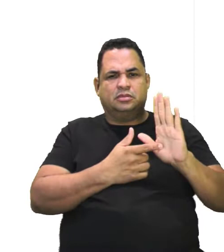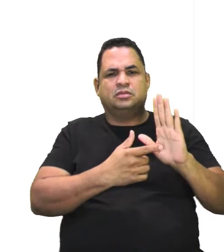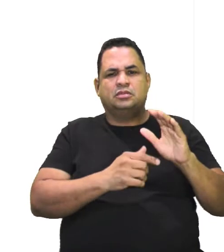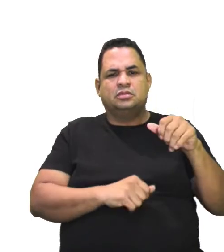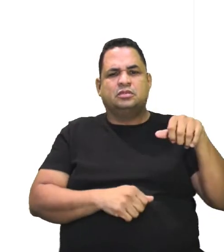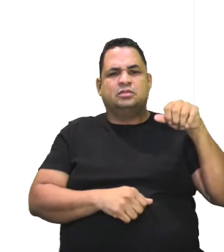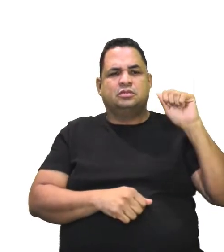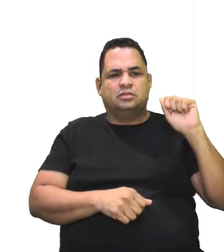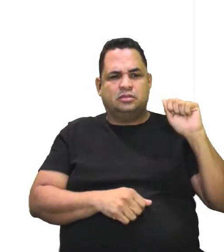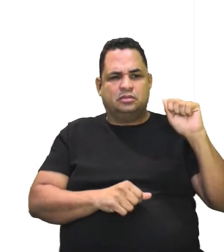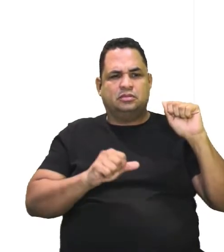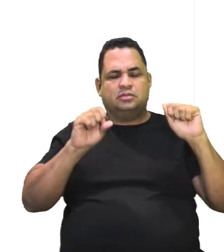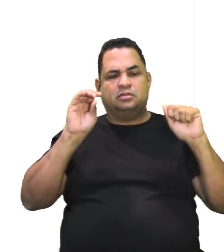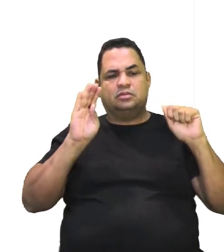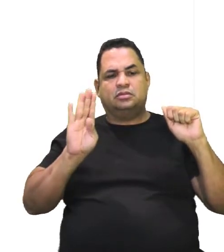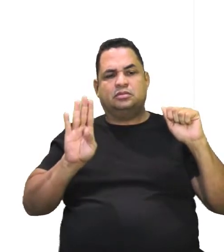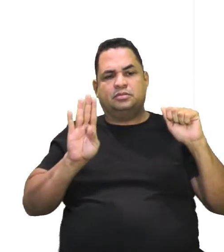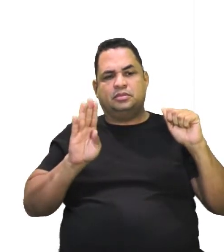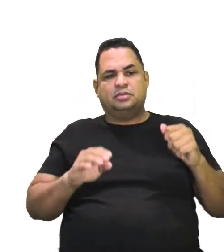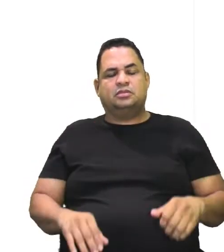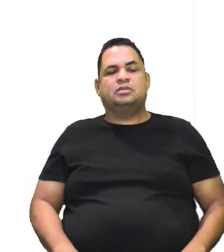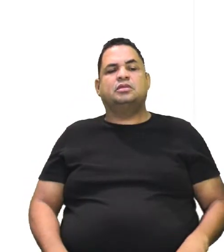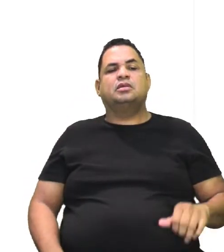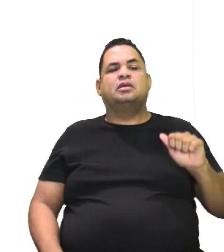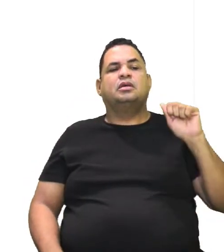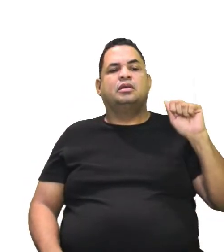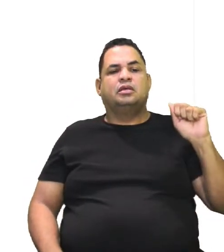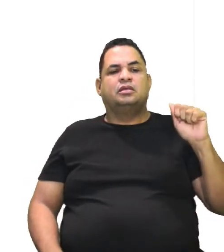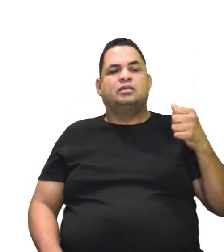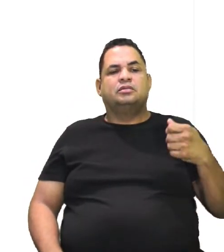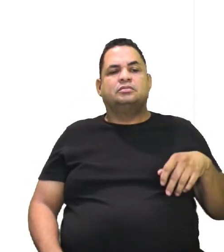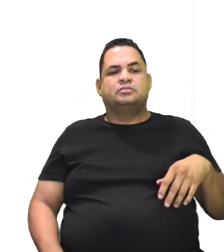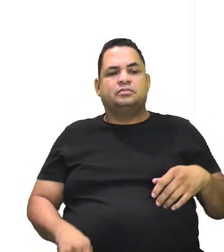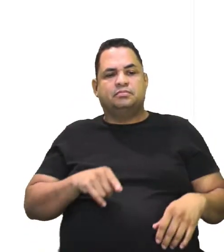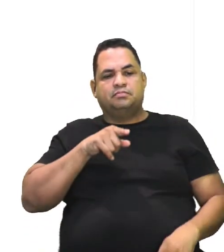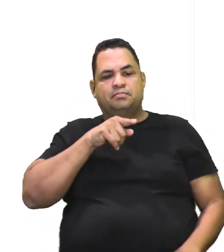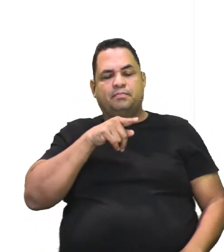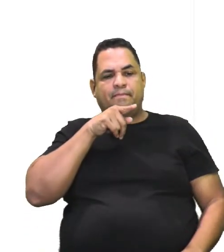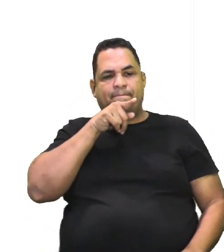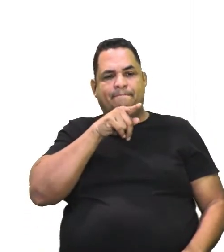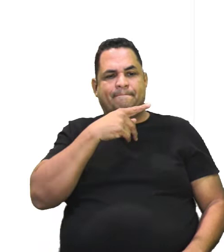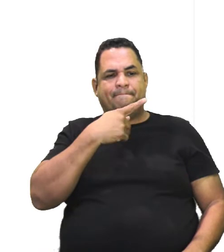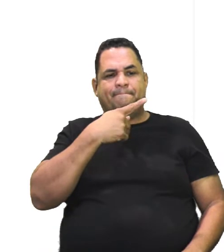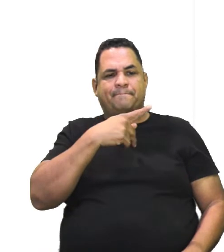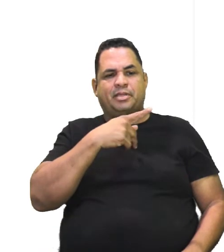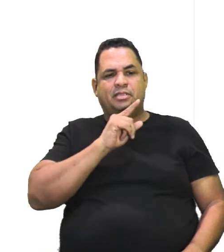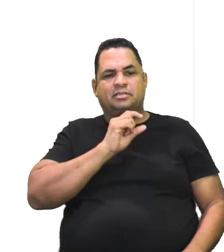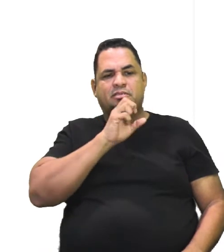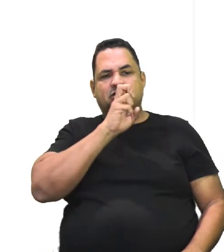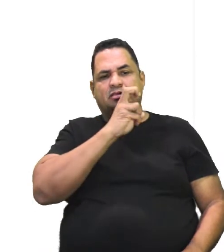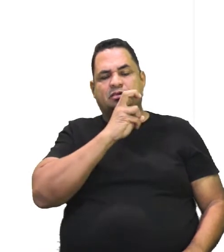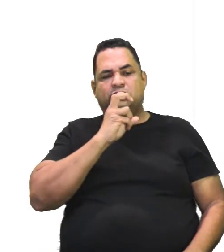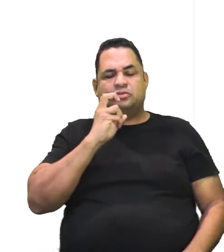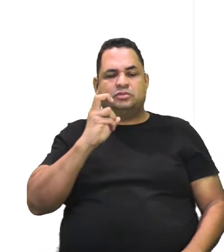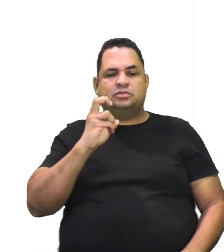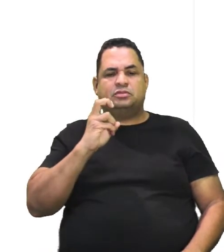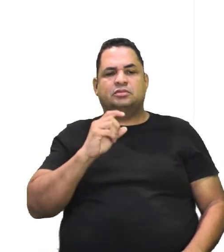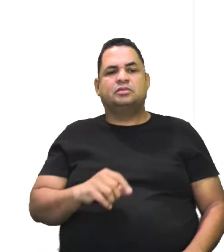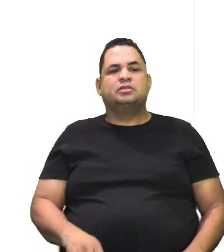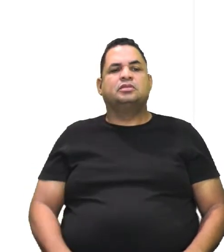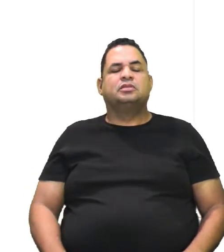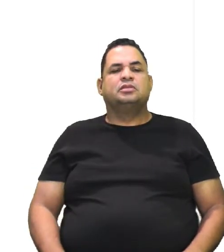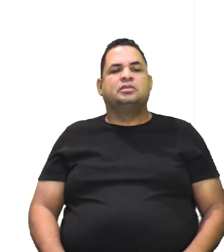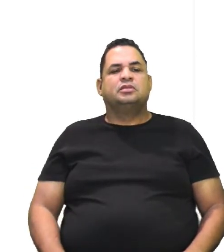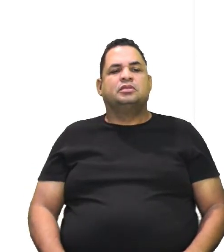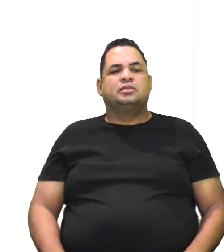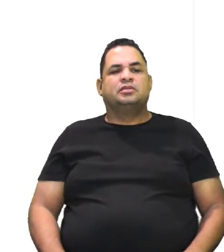letra A e na letra B. Na letra A nós temos o ponto P. Eita, que é 5, 5 e 5, 5. Vai